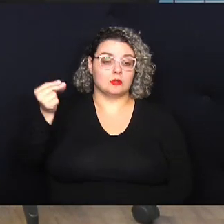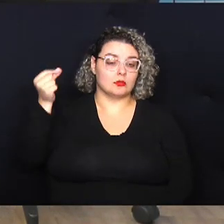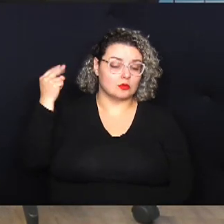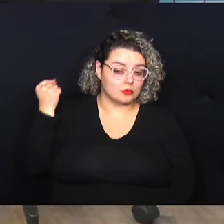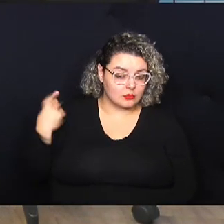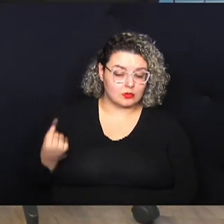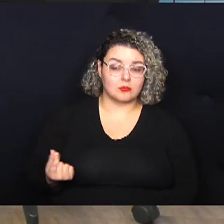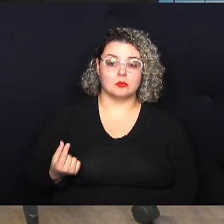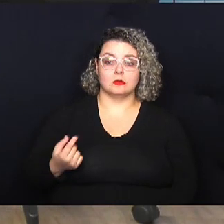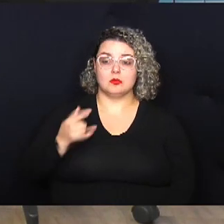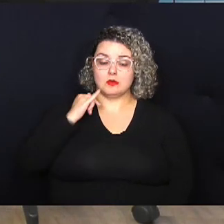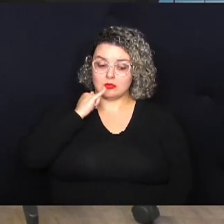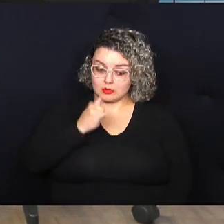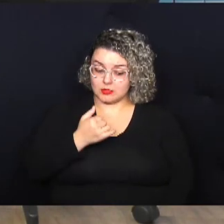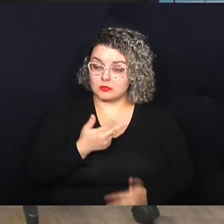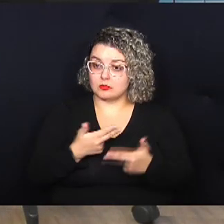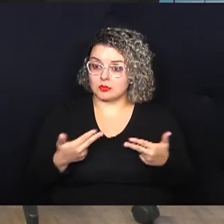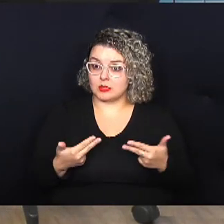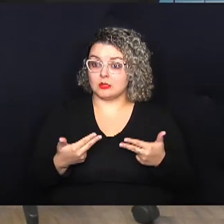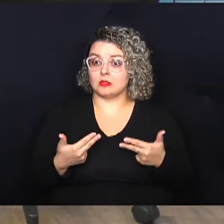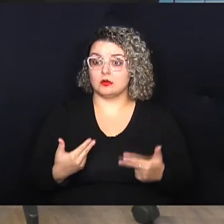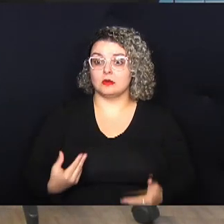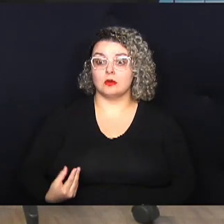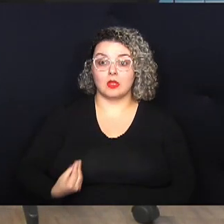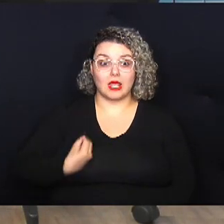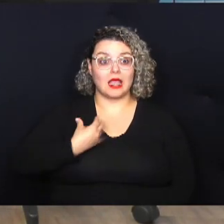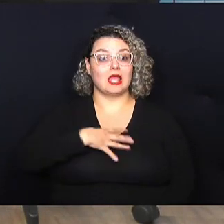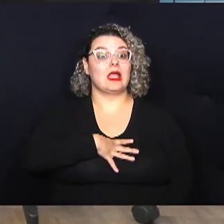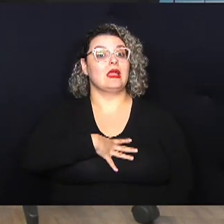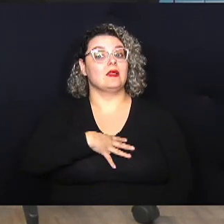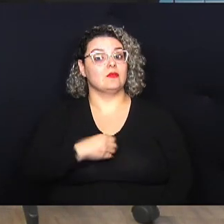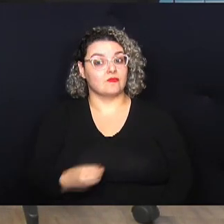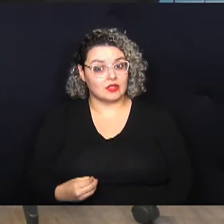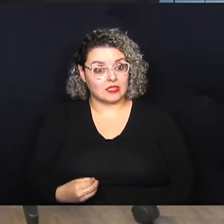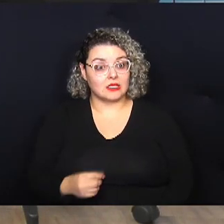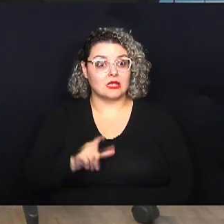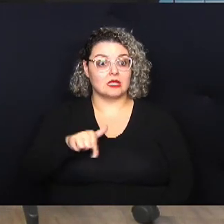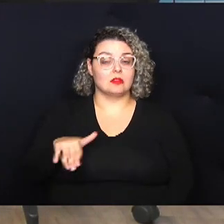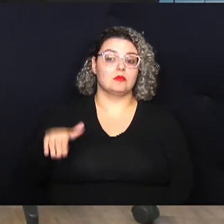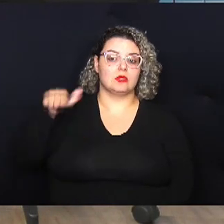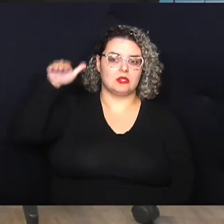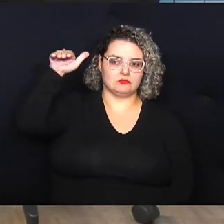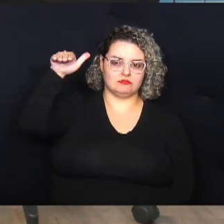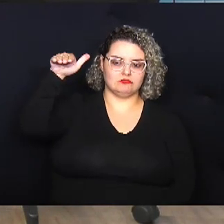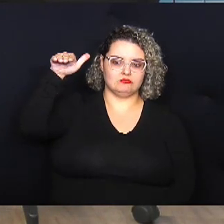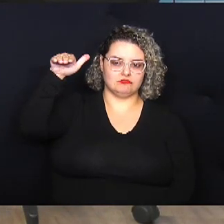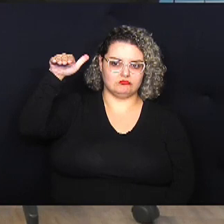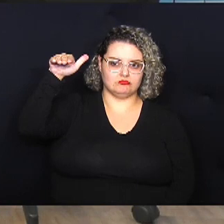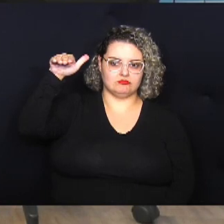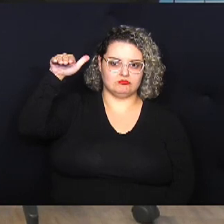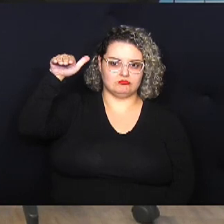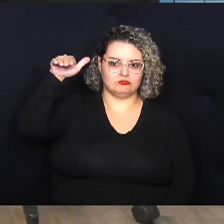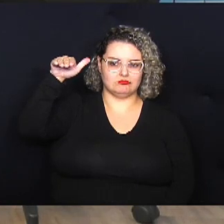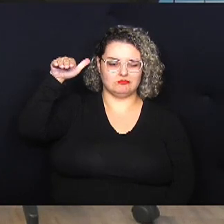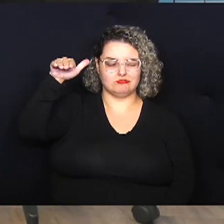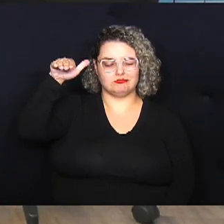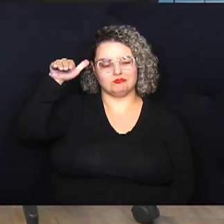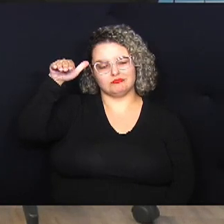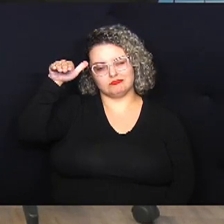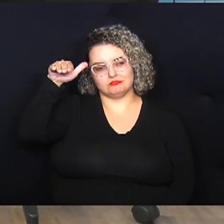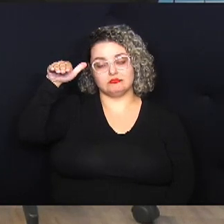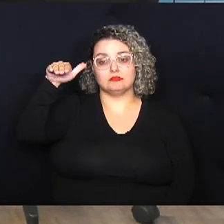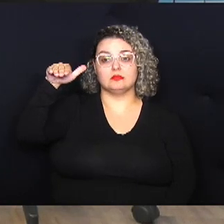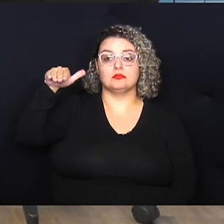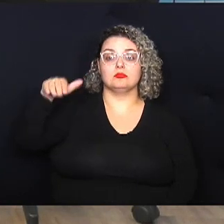eu vou te dizer uma coisa, a vida dos filhos, depois que eles crescem, a gente... Tipo, você dá a